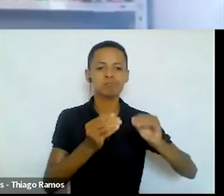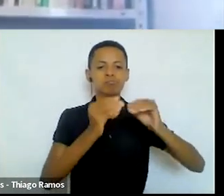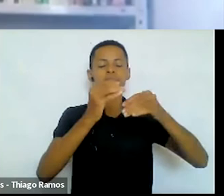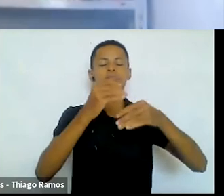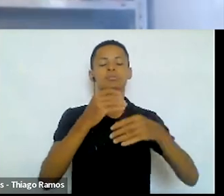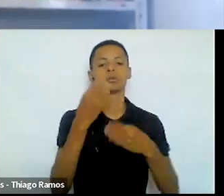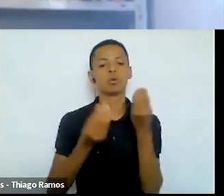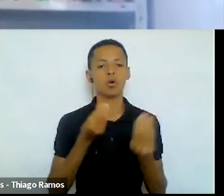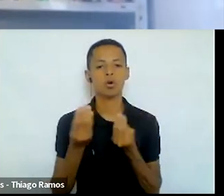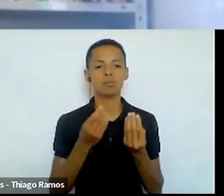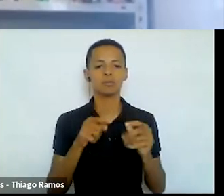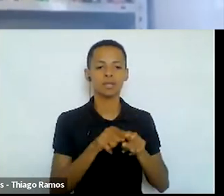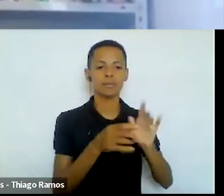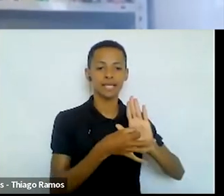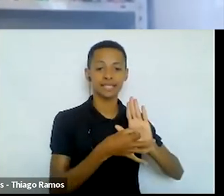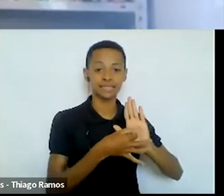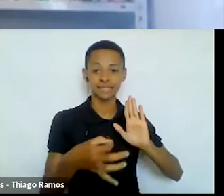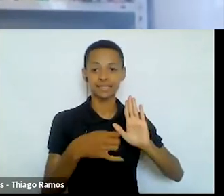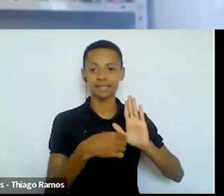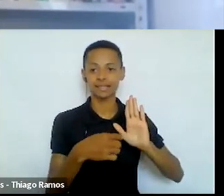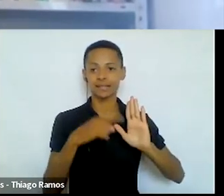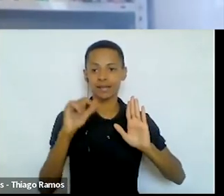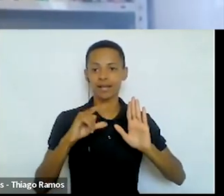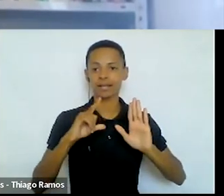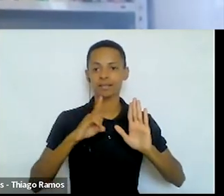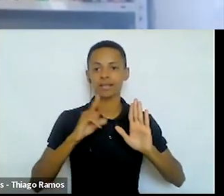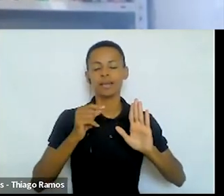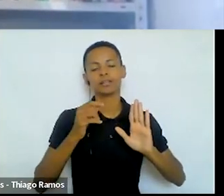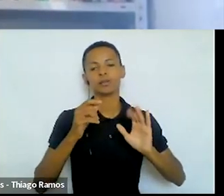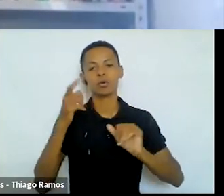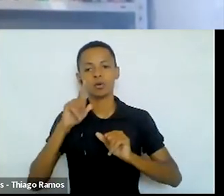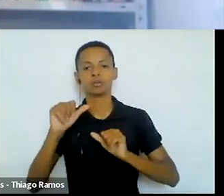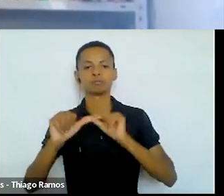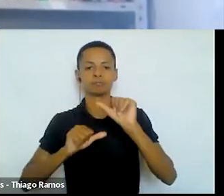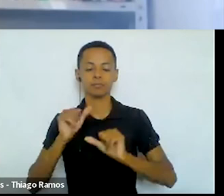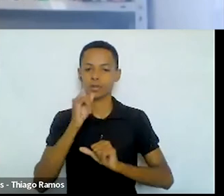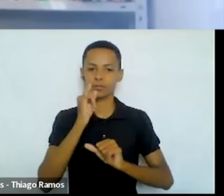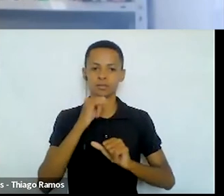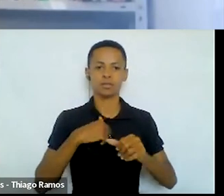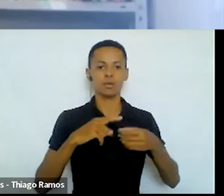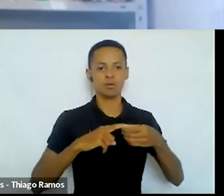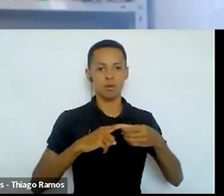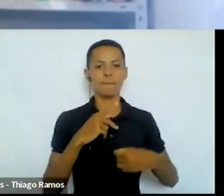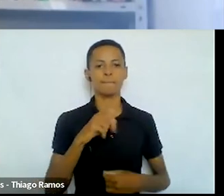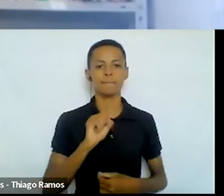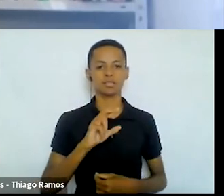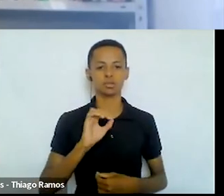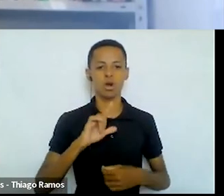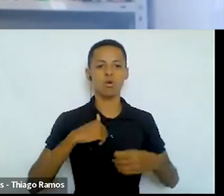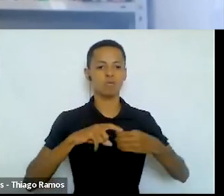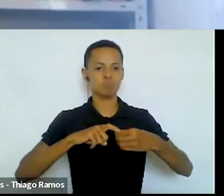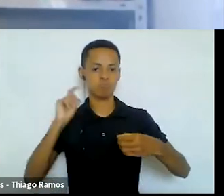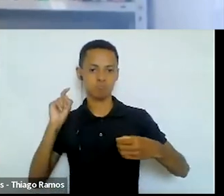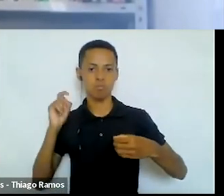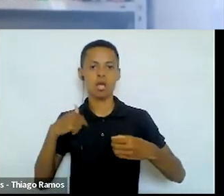a crítica faz parte da reconstrução. Ou seja, eu me desfiliei do PSOL para me integrar à multidão chamada